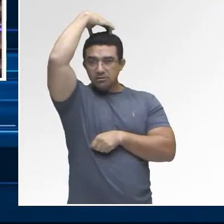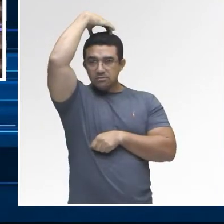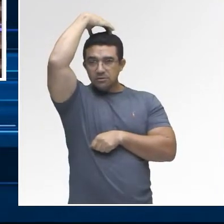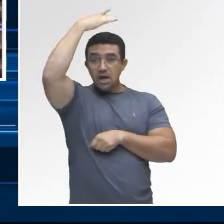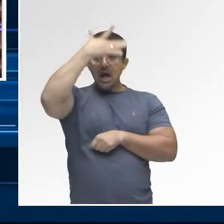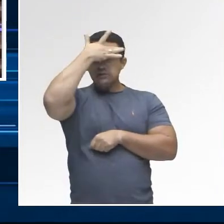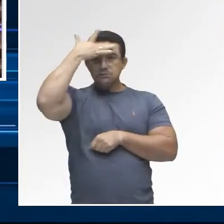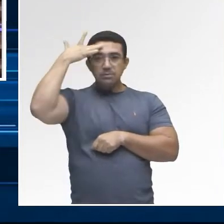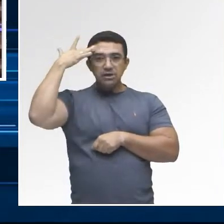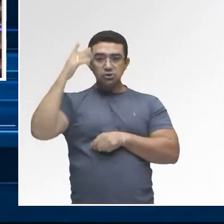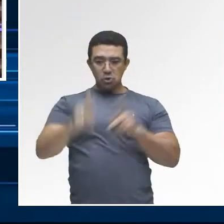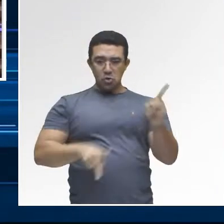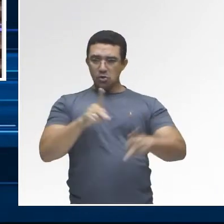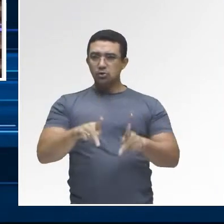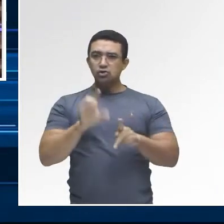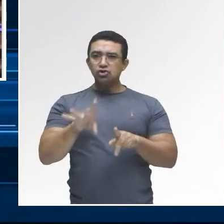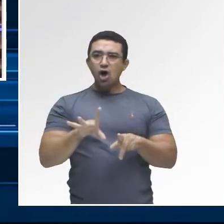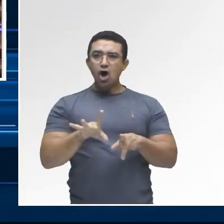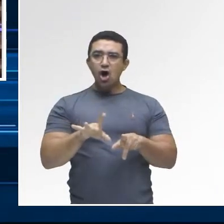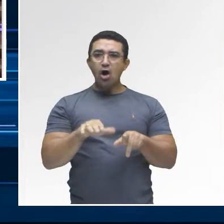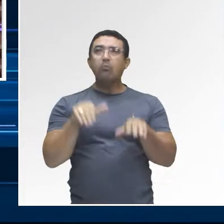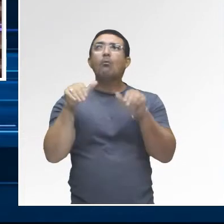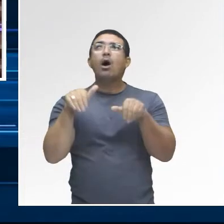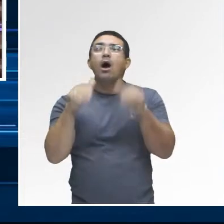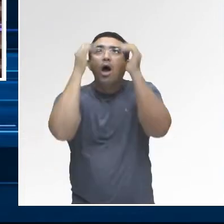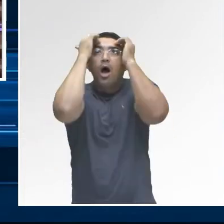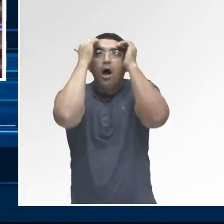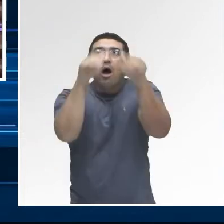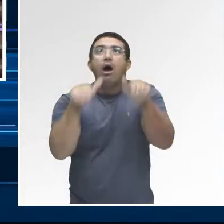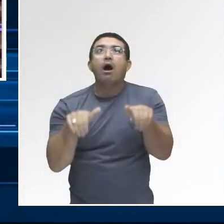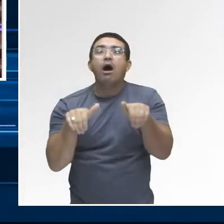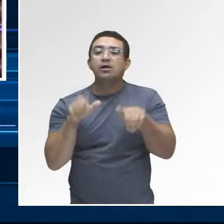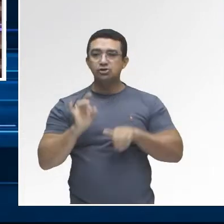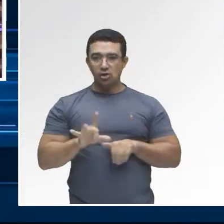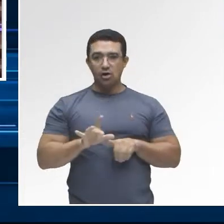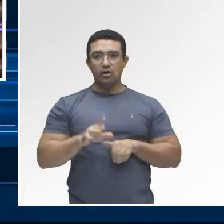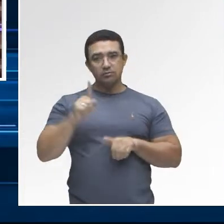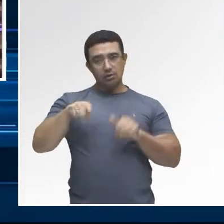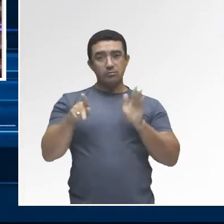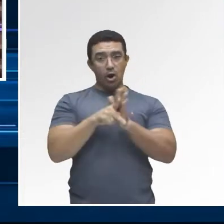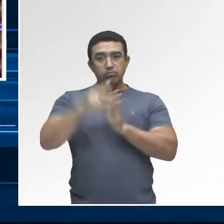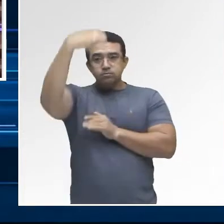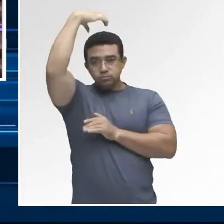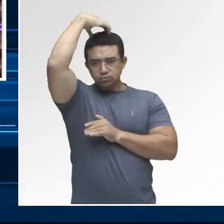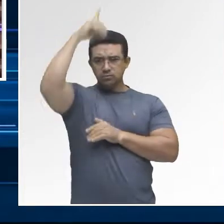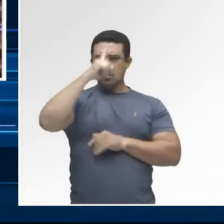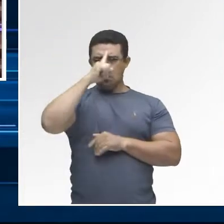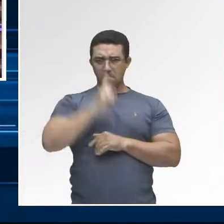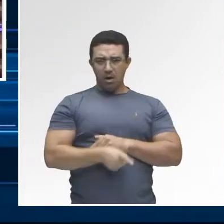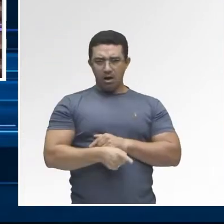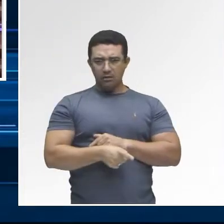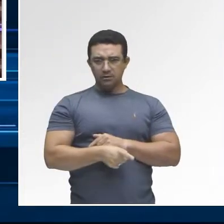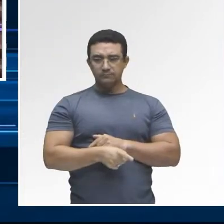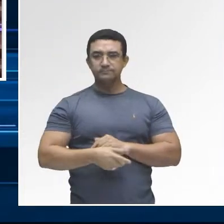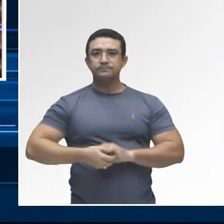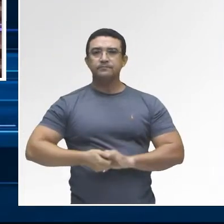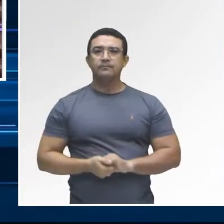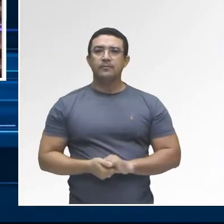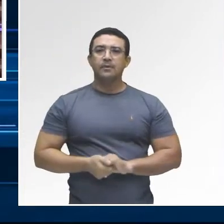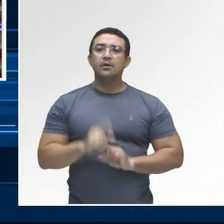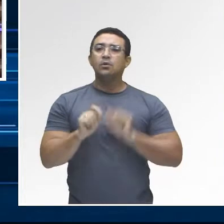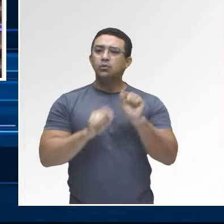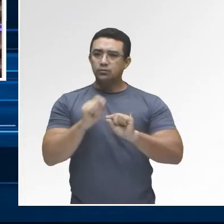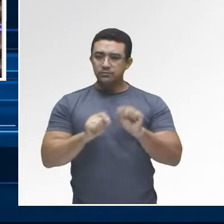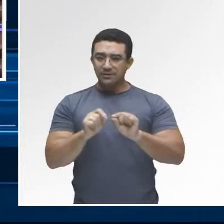de todos os seus súditos. Tá? A monarquia funciona dessa forma. E ela vai andar muito bem